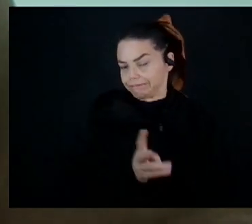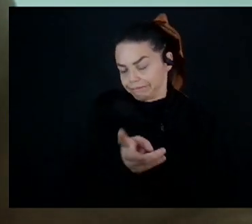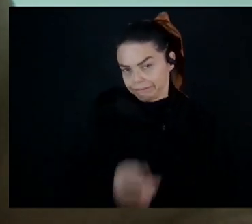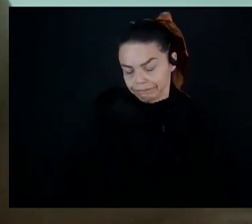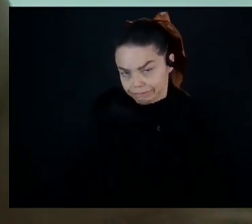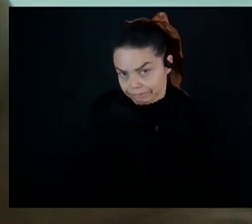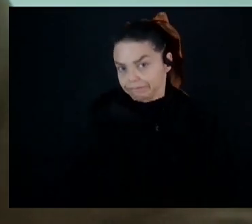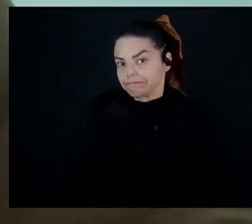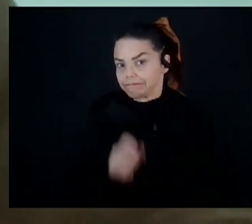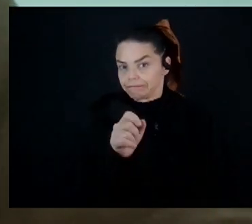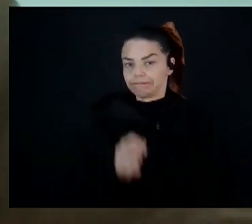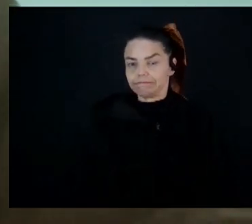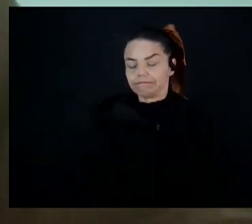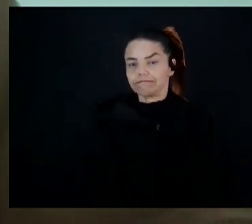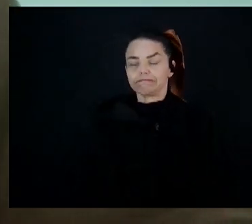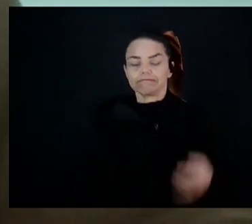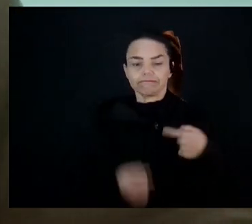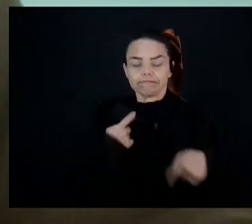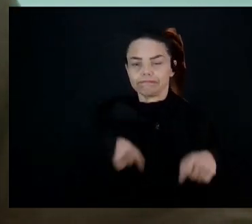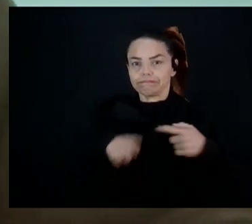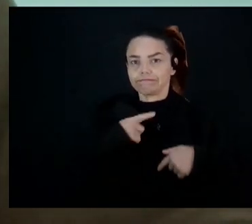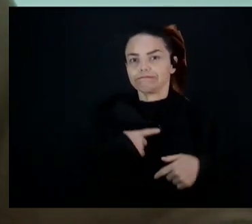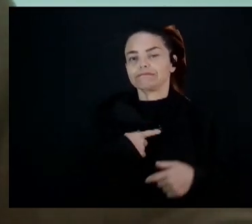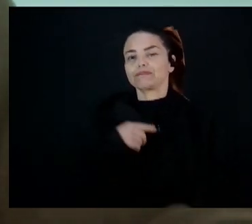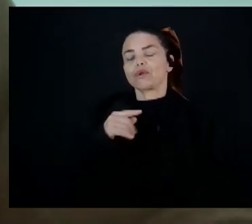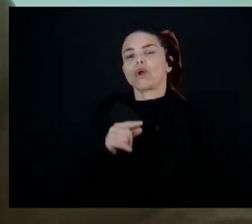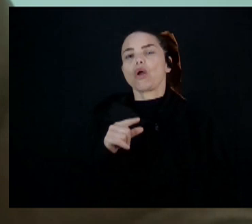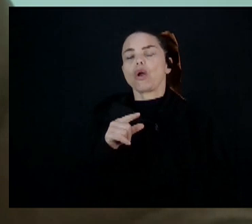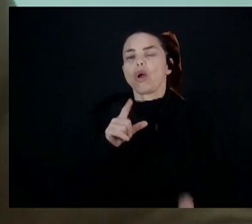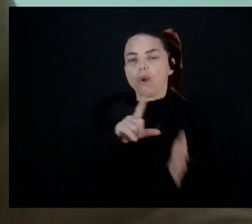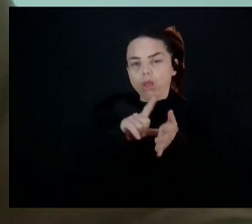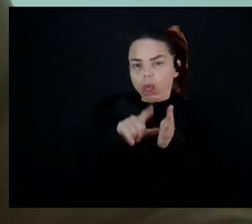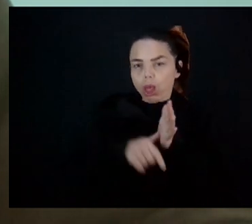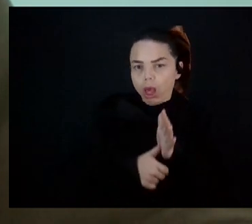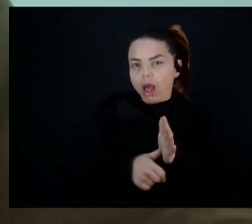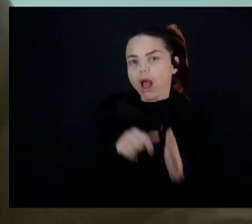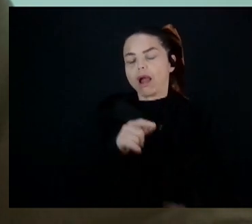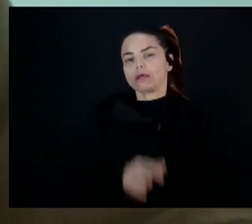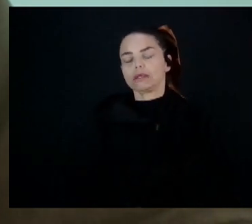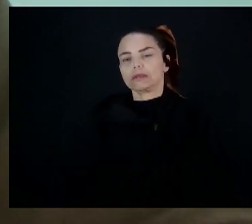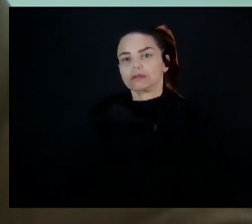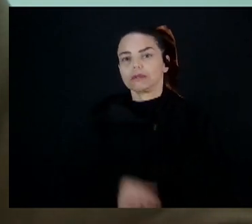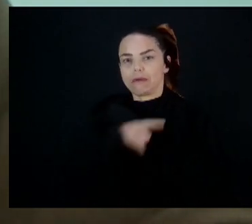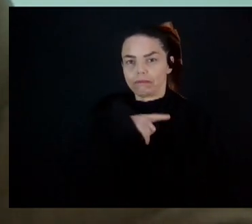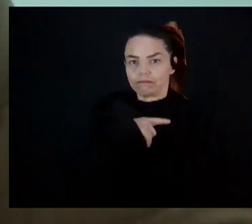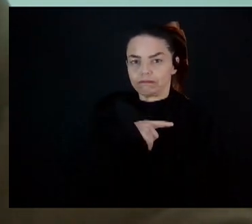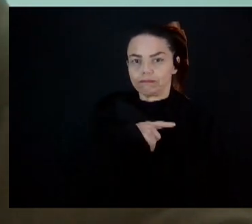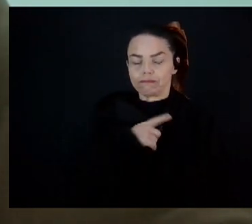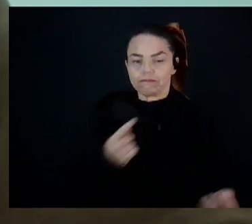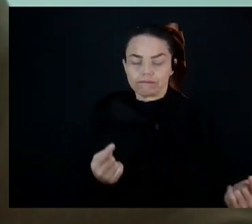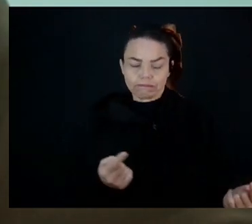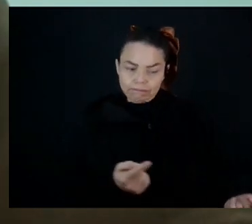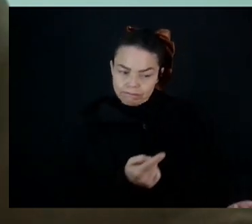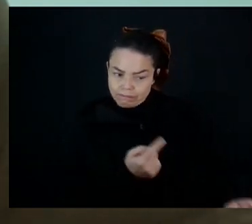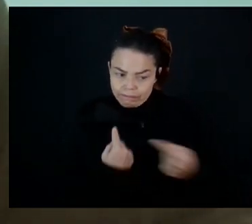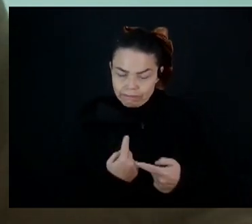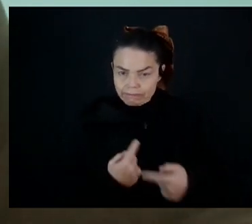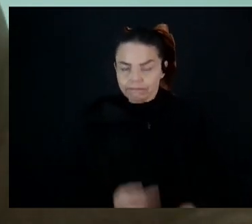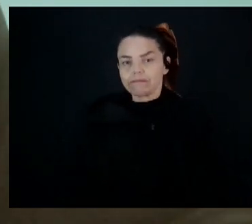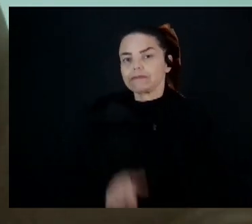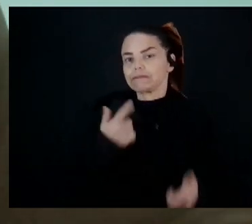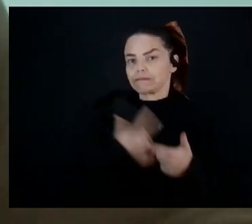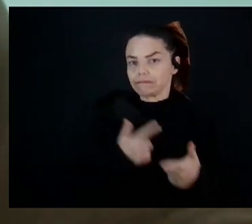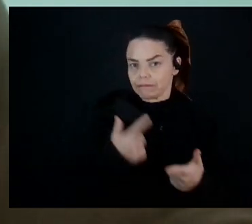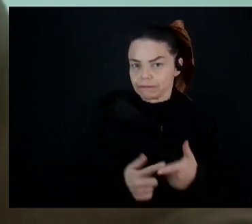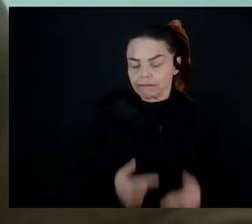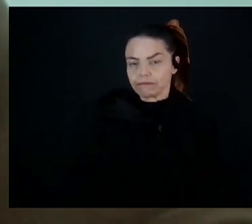A parte metabólica, eu vou criar uma situação contra eu mesmo, né? Porque o meu açúcar